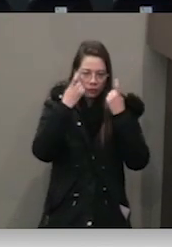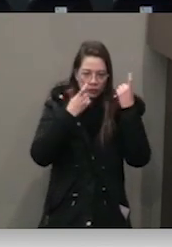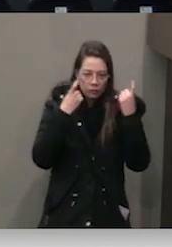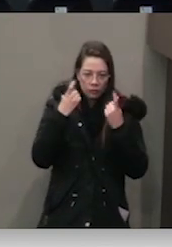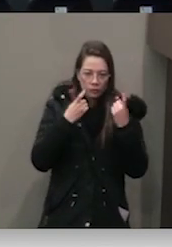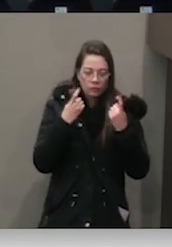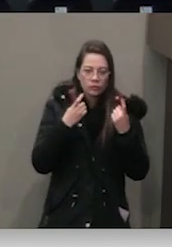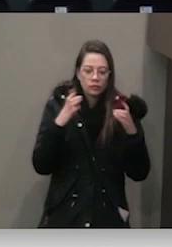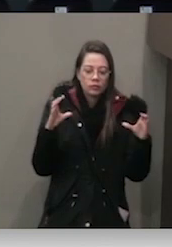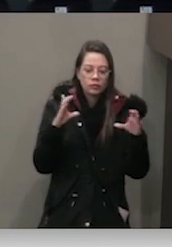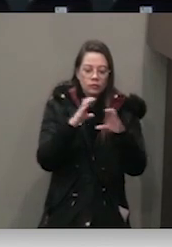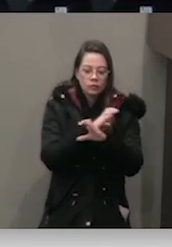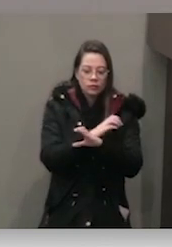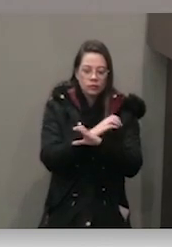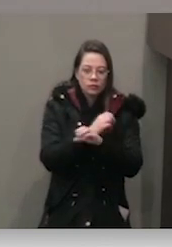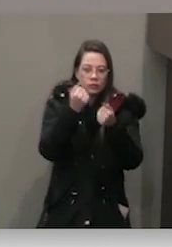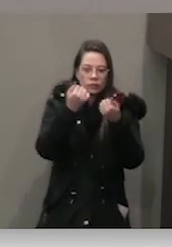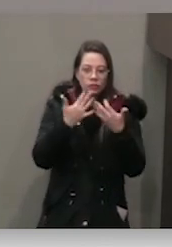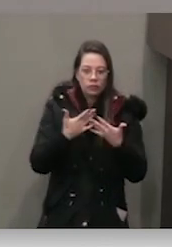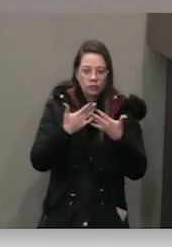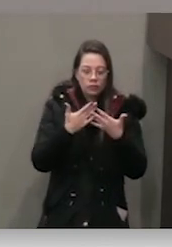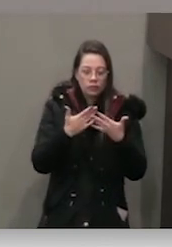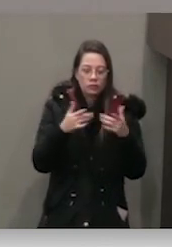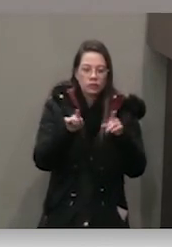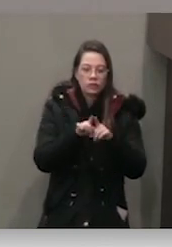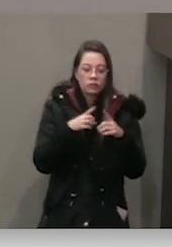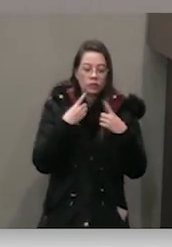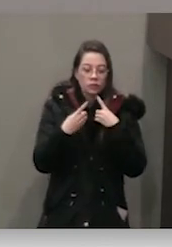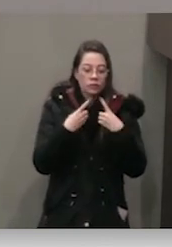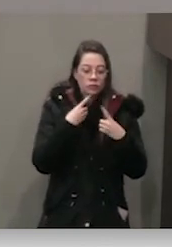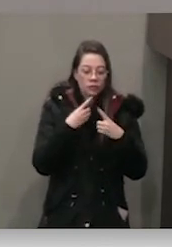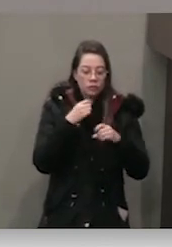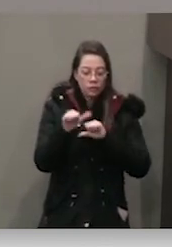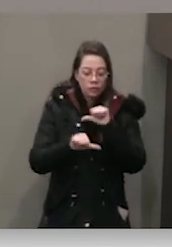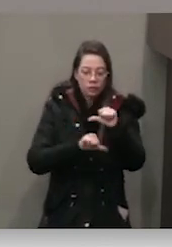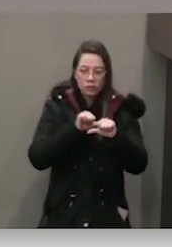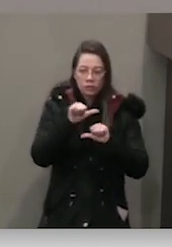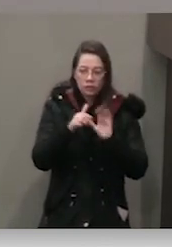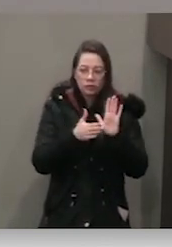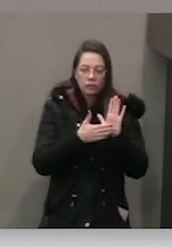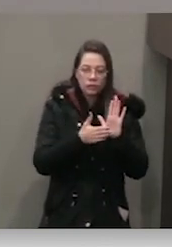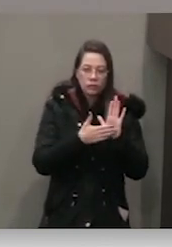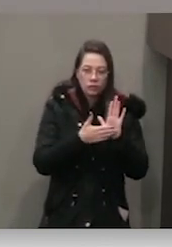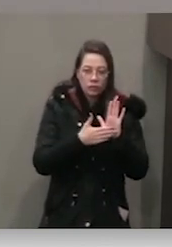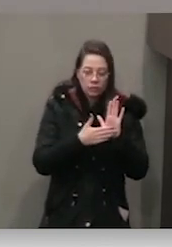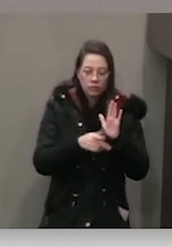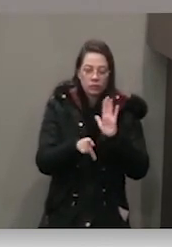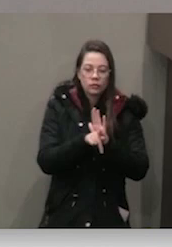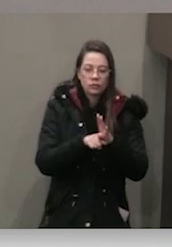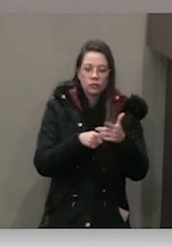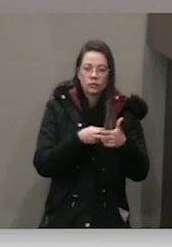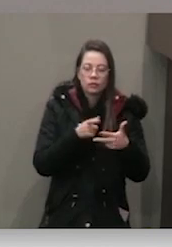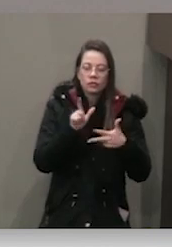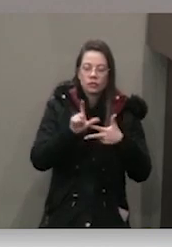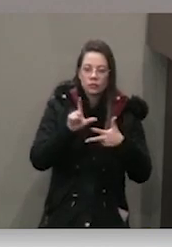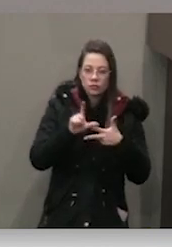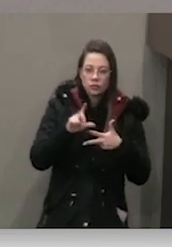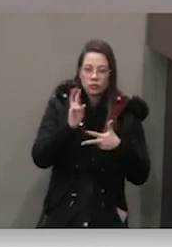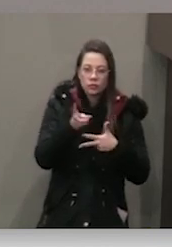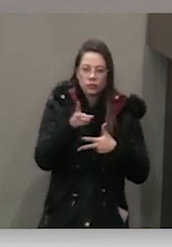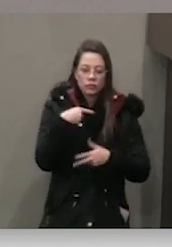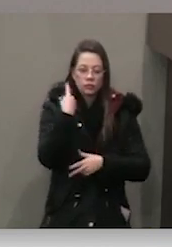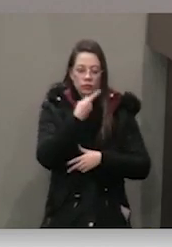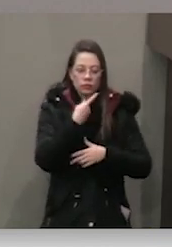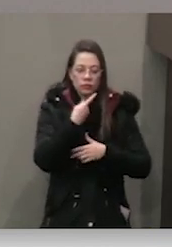total transparência e oportunidade de diálogo a respeito das alterações e das proposições do Legislativo. Sempre que a gente trata